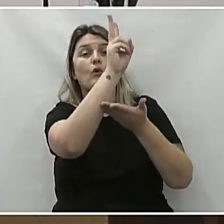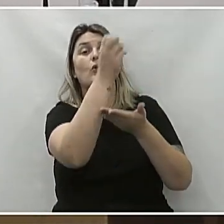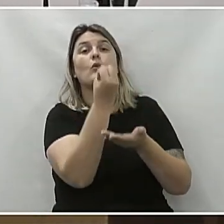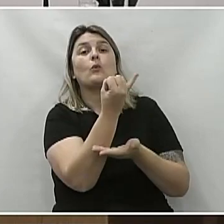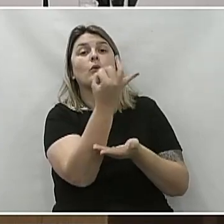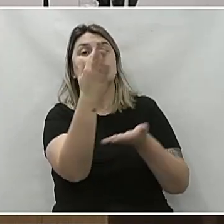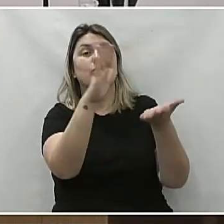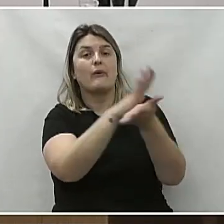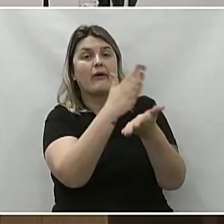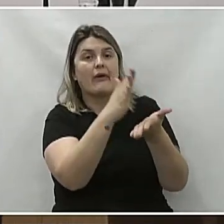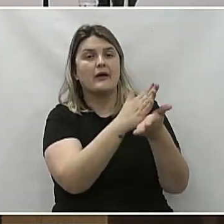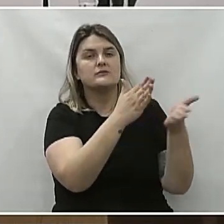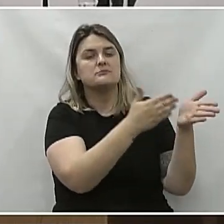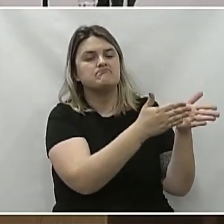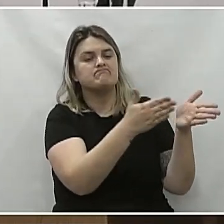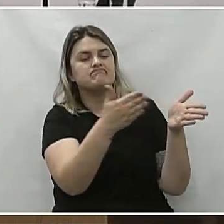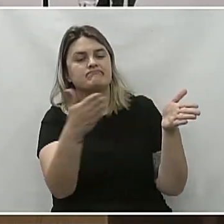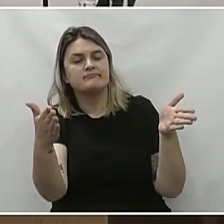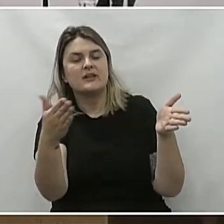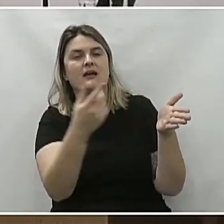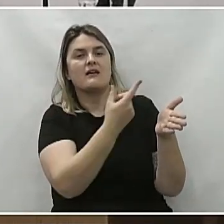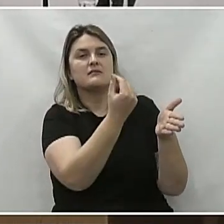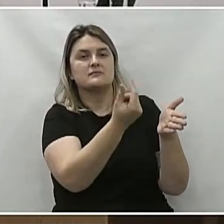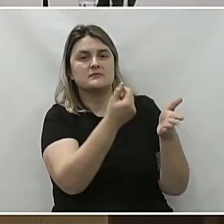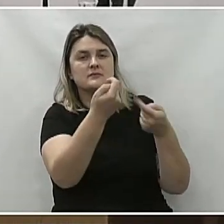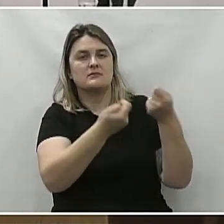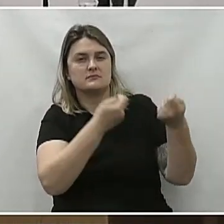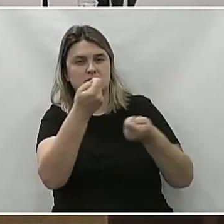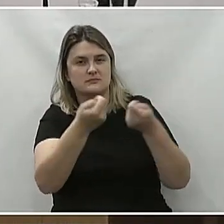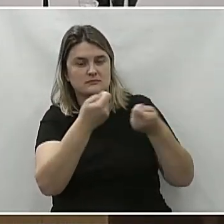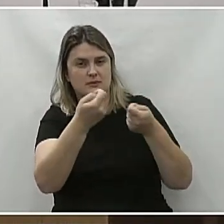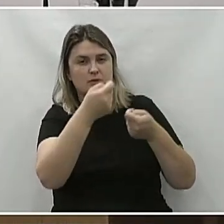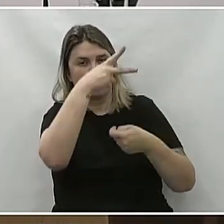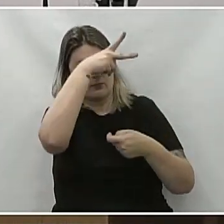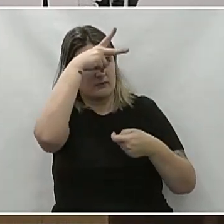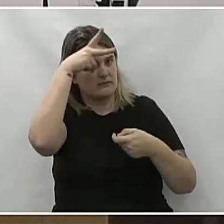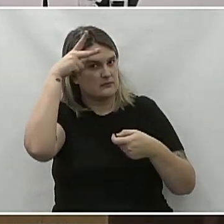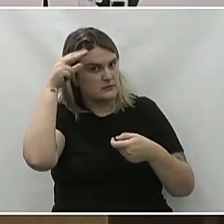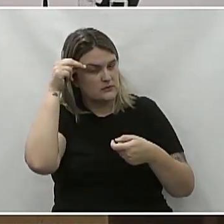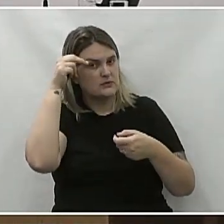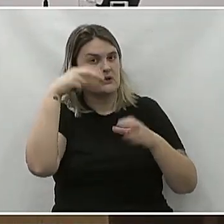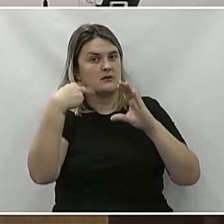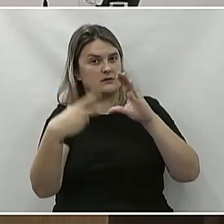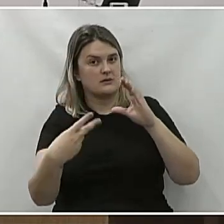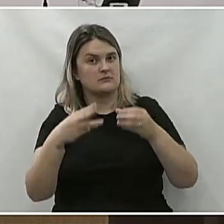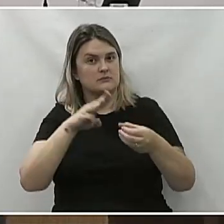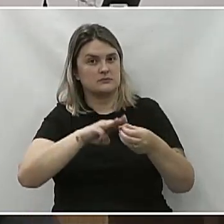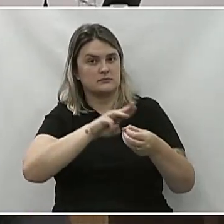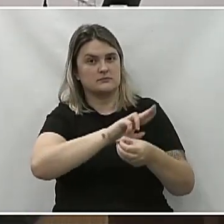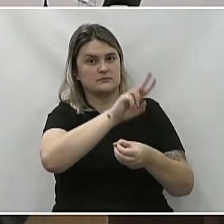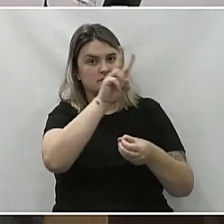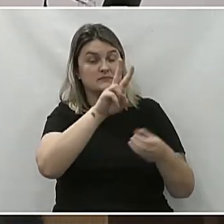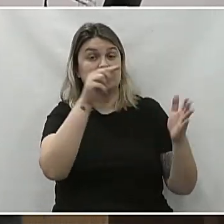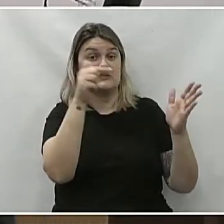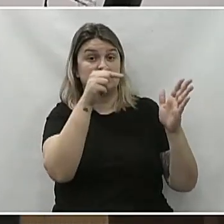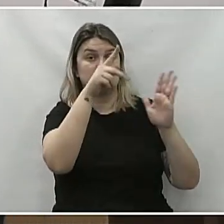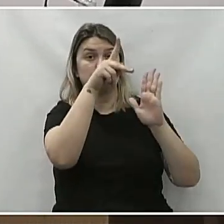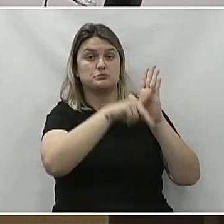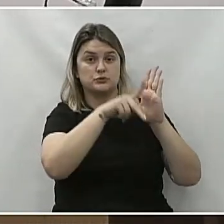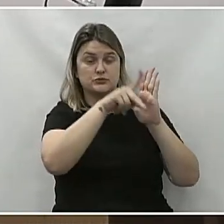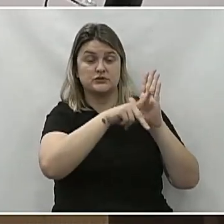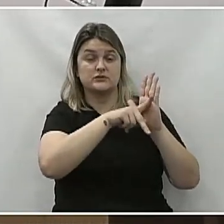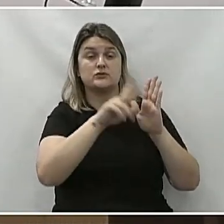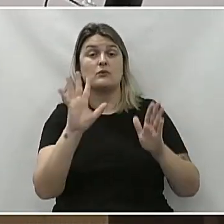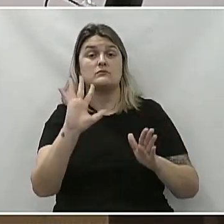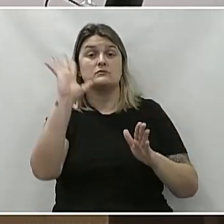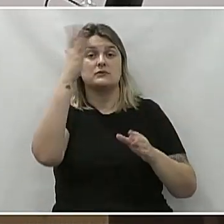receitas e também fixa as despesas do Executivo do município de União da Vitória. Projeto este que foi